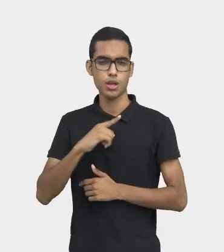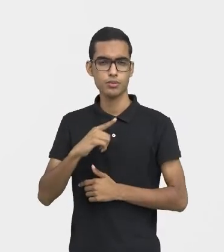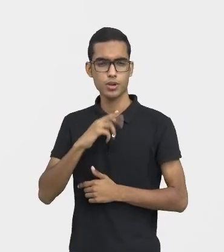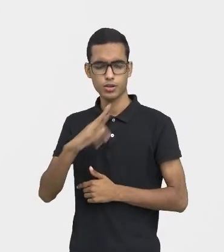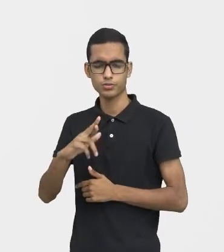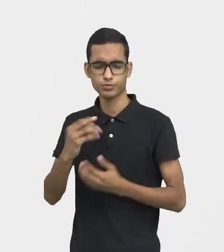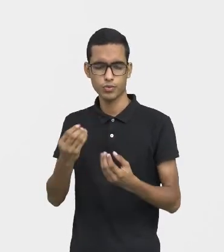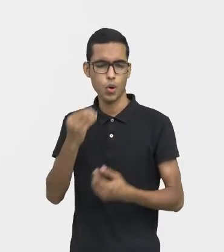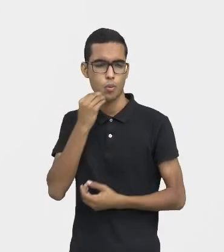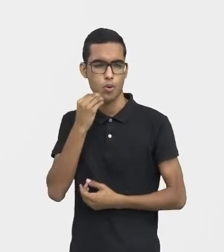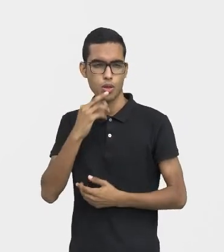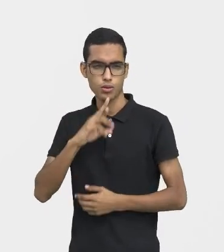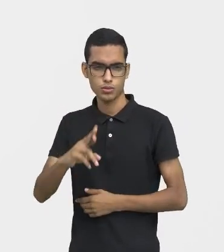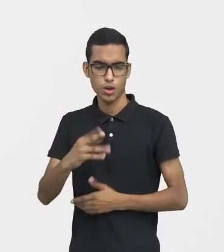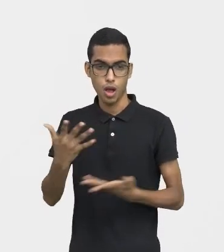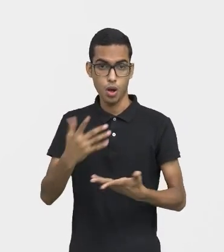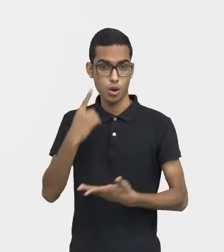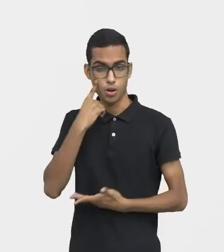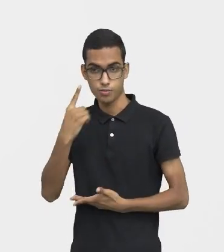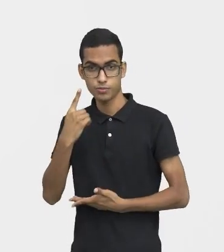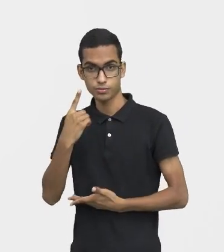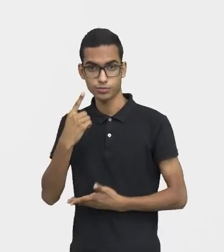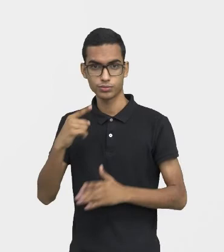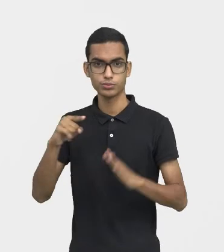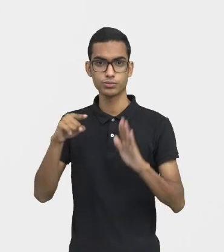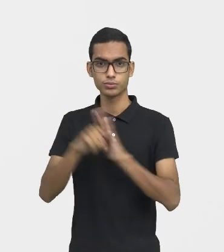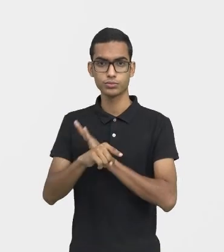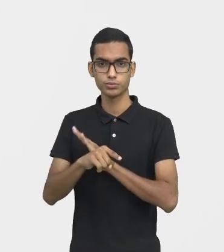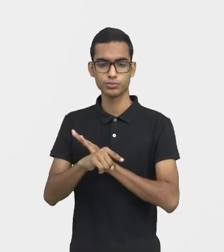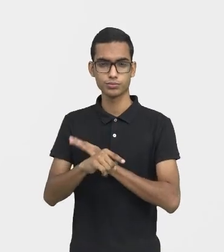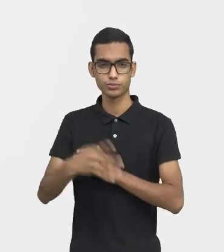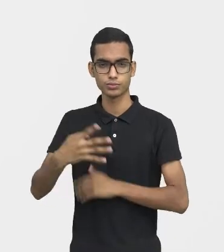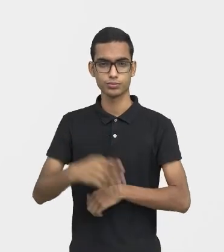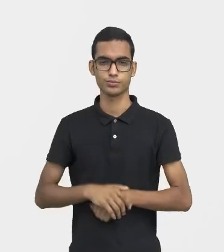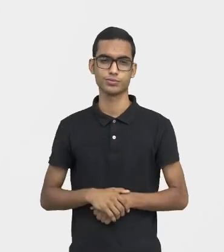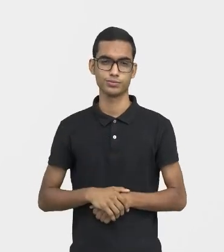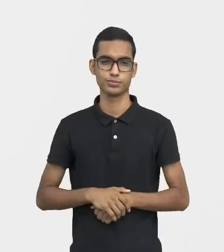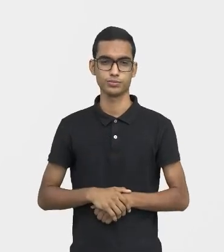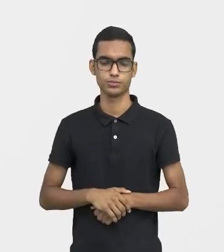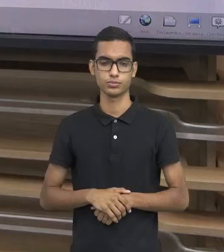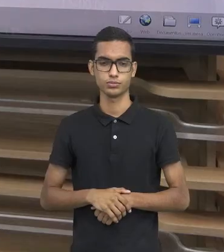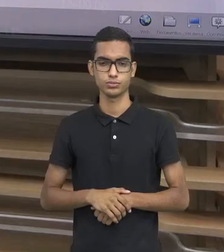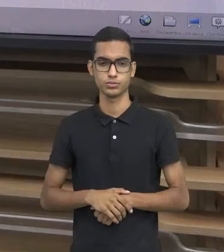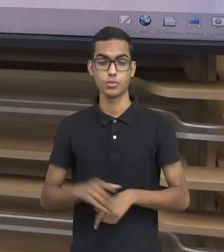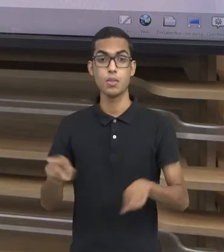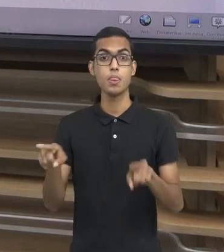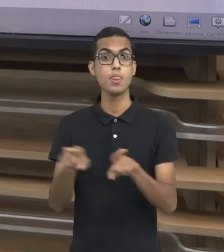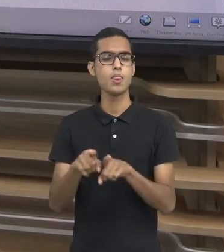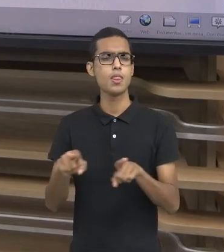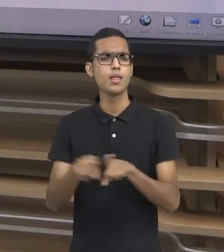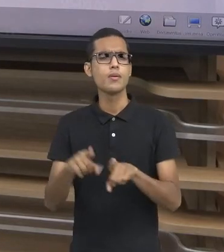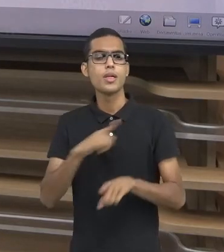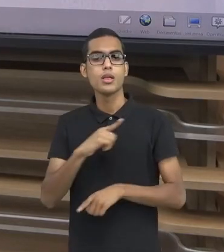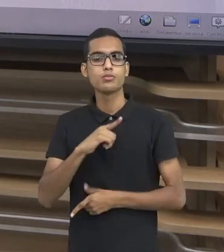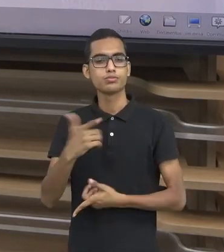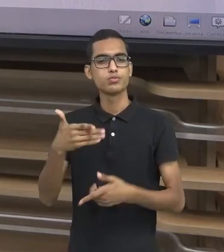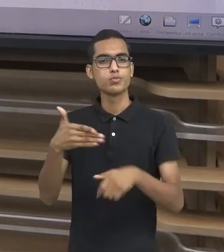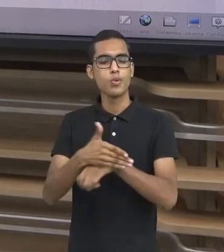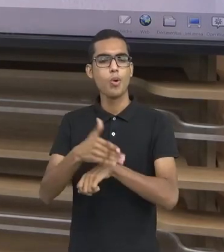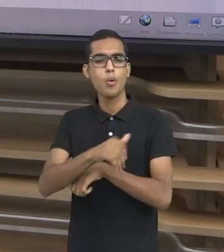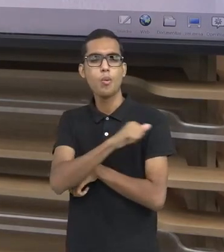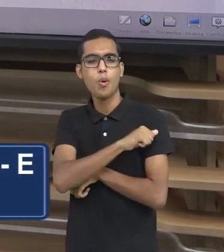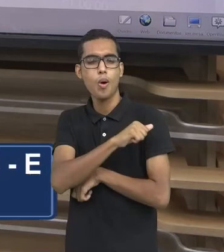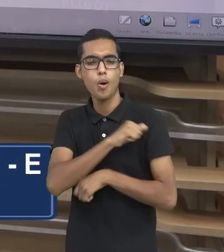vai analisar agora para ver se você consegue respondê-la. Nós tivemos aí a participação de alguém. Vamos lá, vamos ver